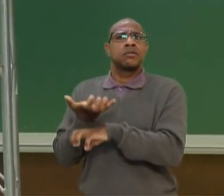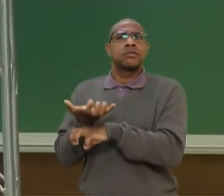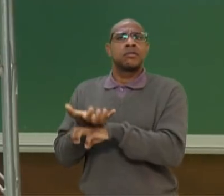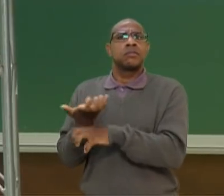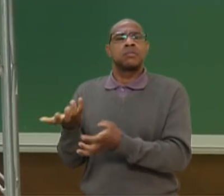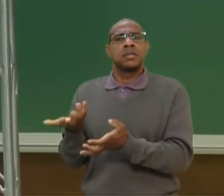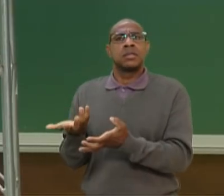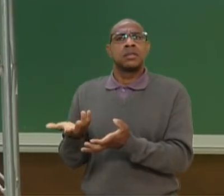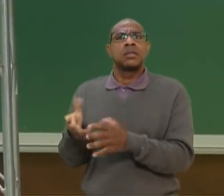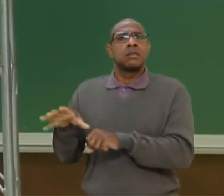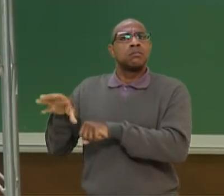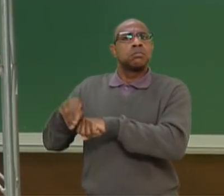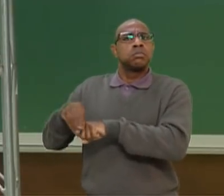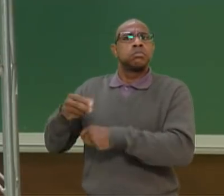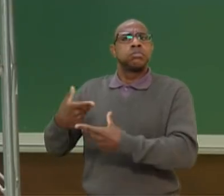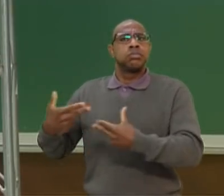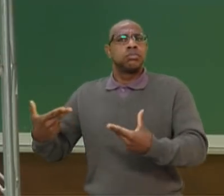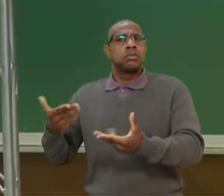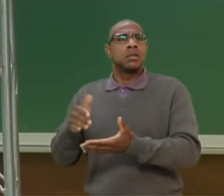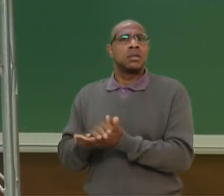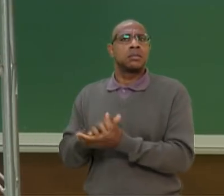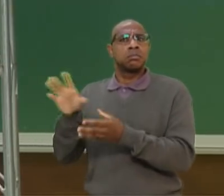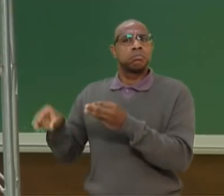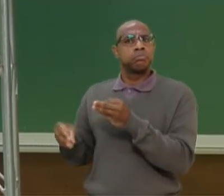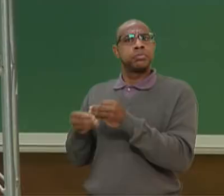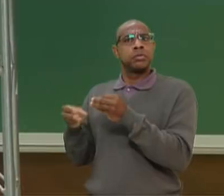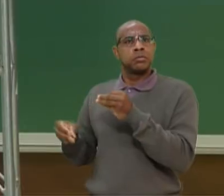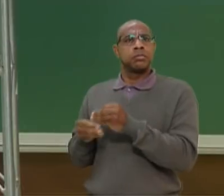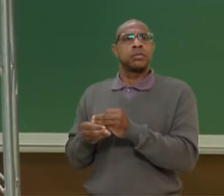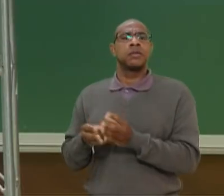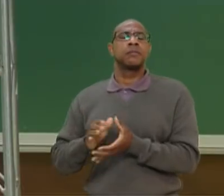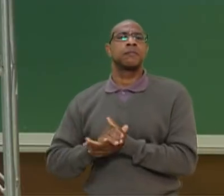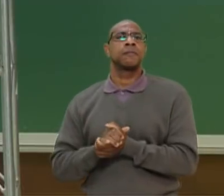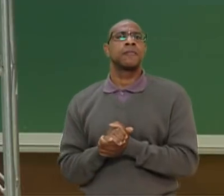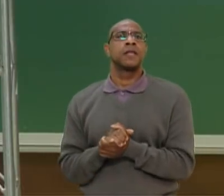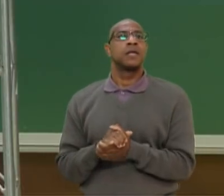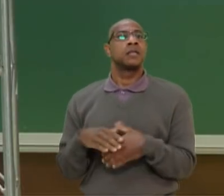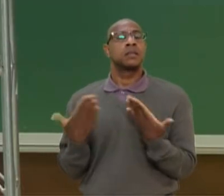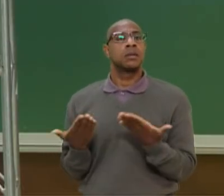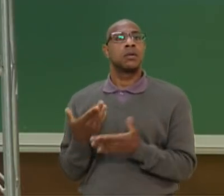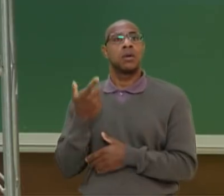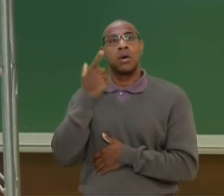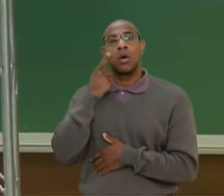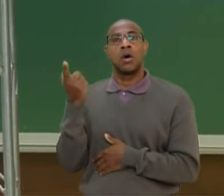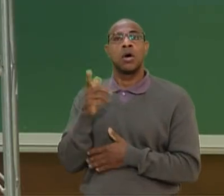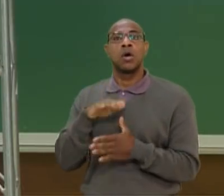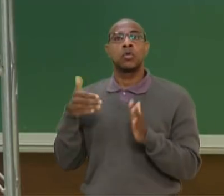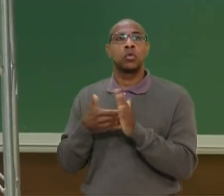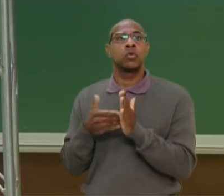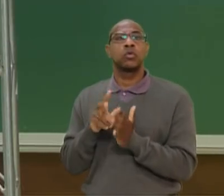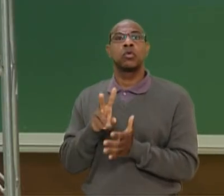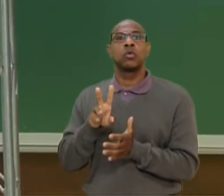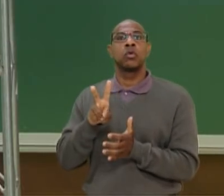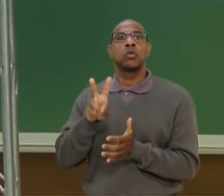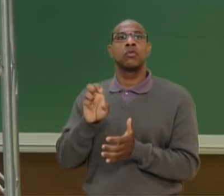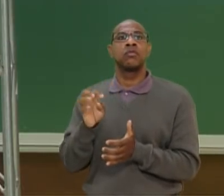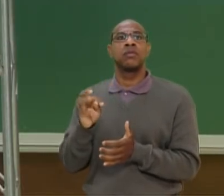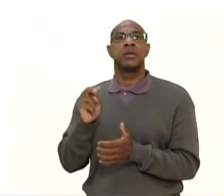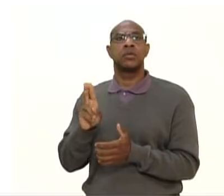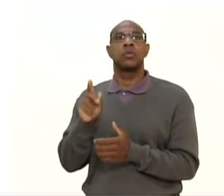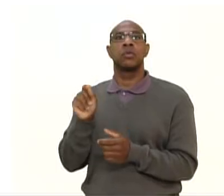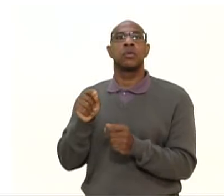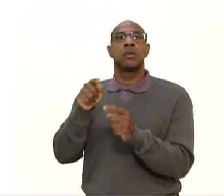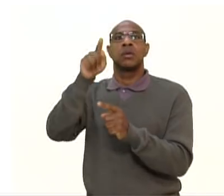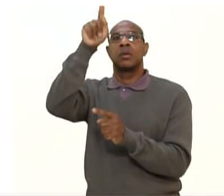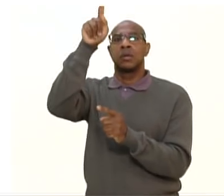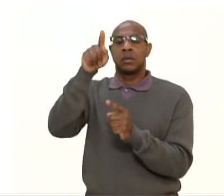os conhecimentos. Quando a gente consegue fazer isso, fica bem mais interessante. Então, todo vetor, nós vamos ter, aqui nós temos